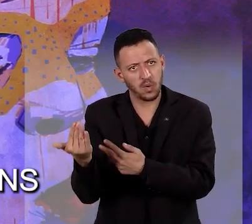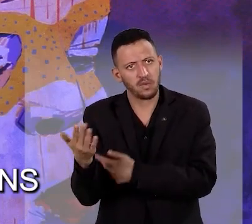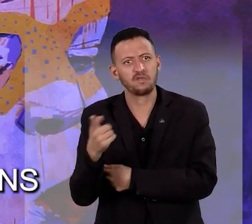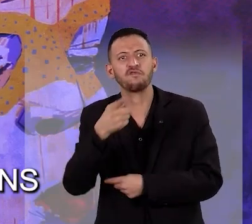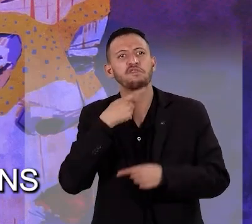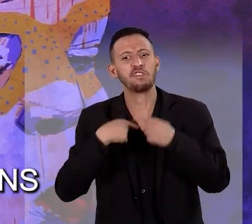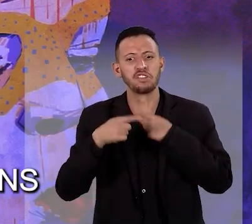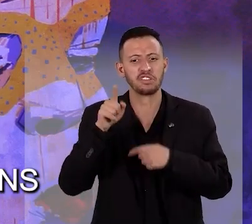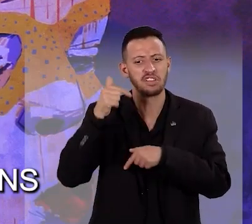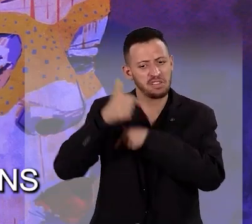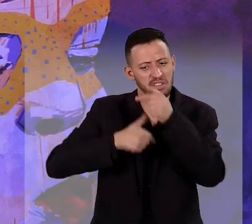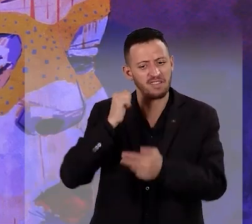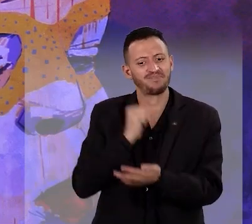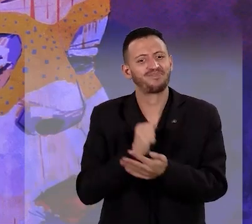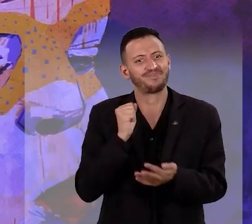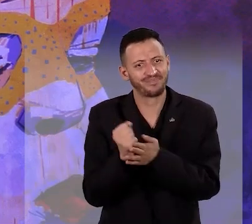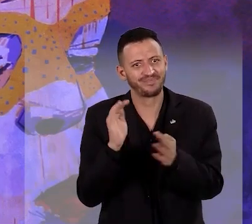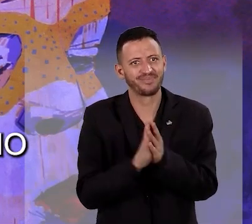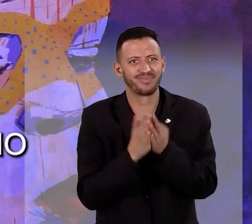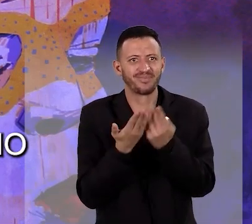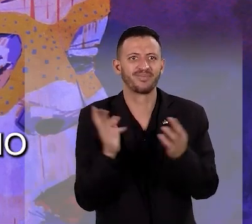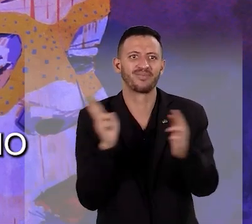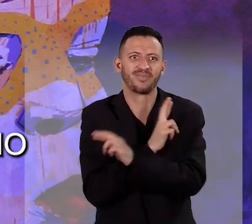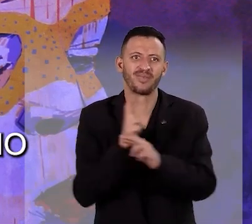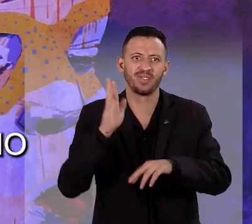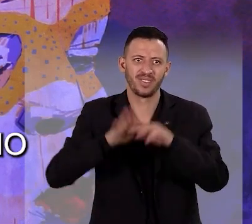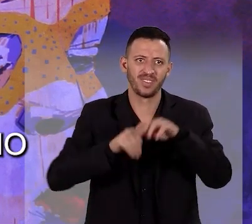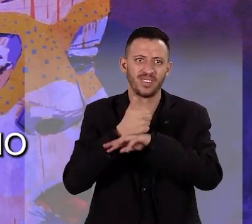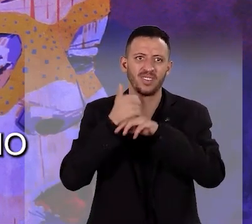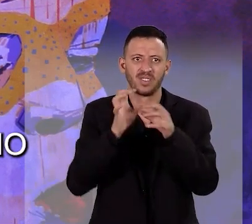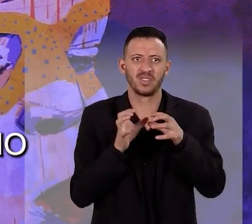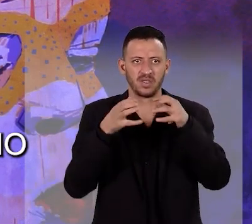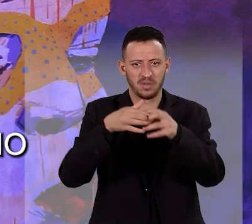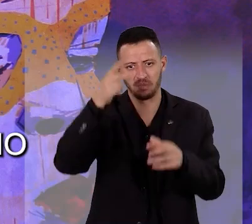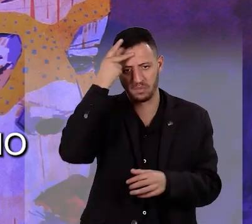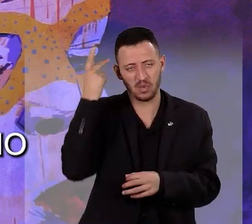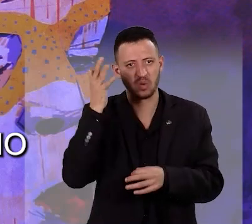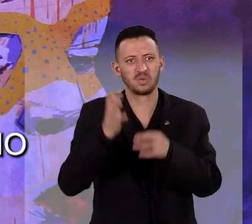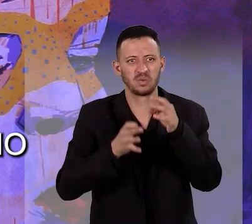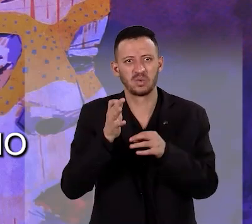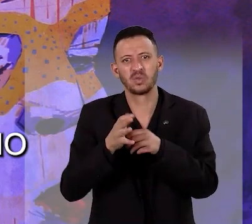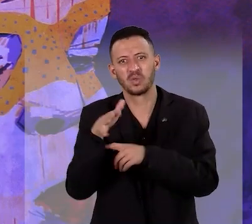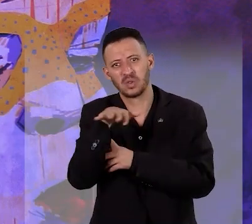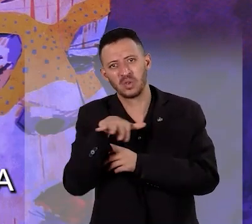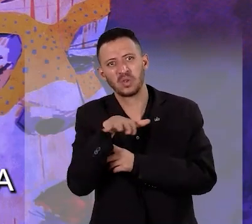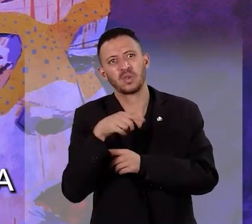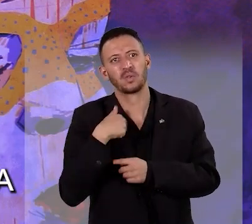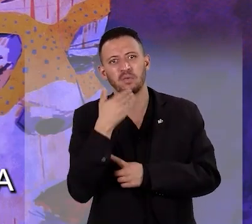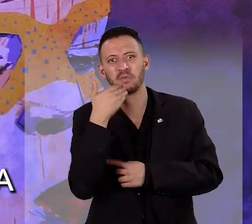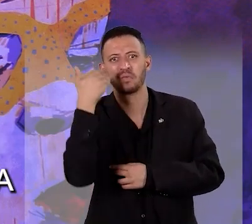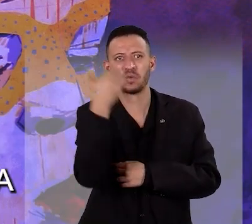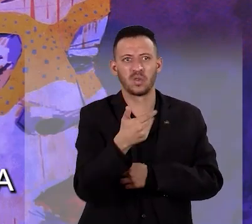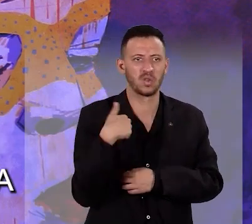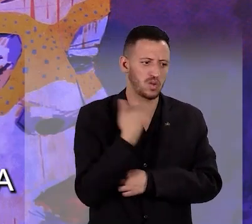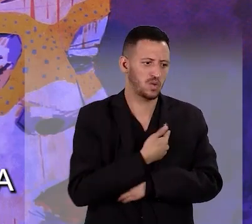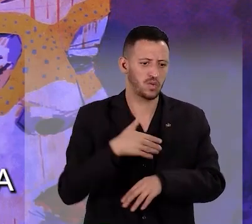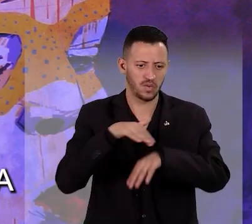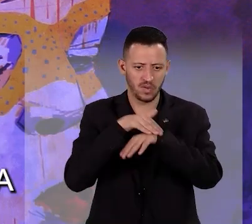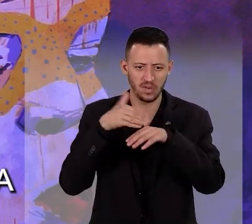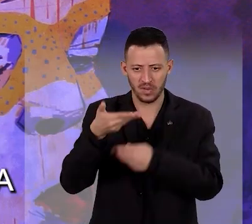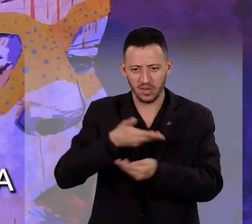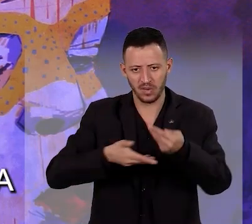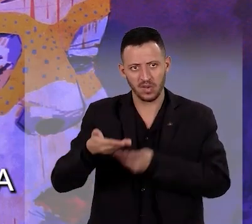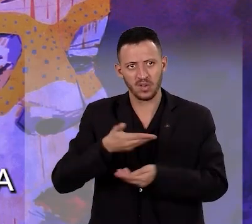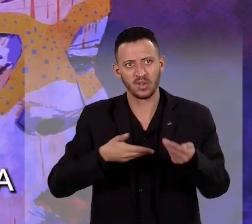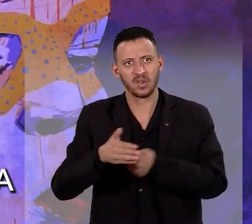Para falarmos sobre as vantagens do trabalho de carteira assinada em relação ao trabalho como pessoa jurídica, eu recebo aqui no estúdio para o